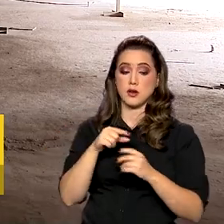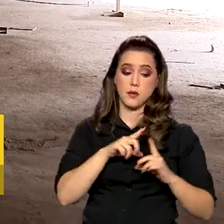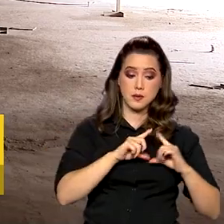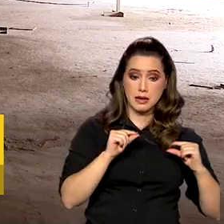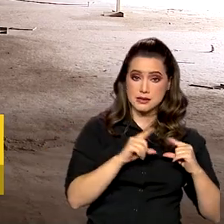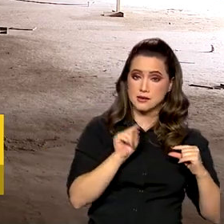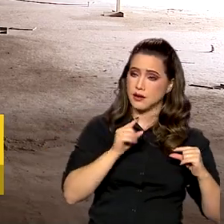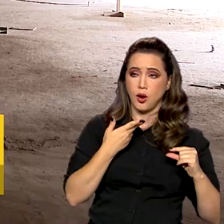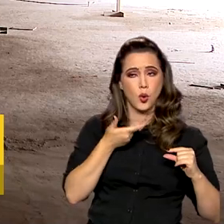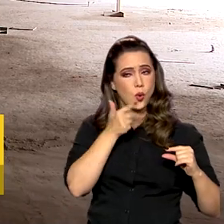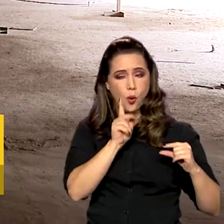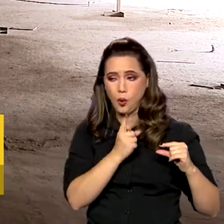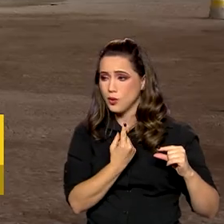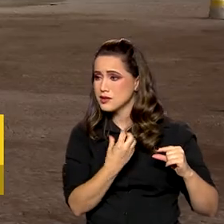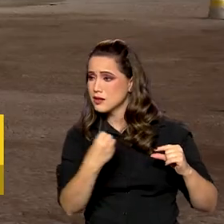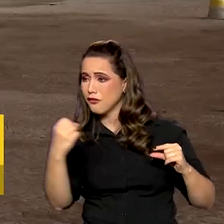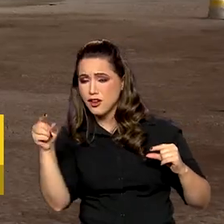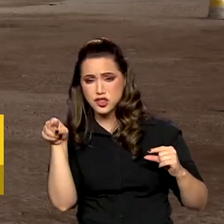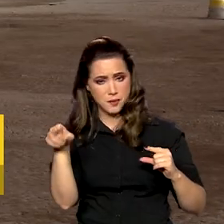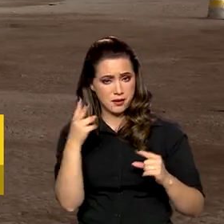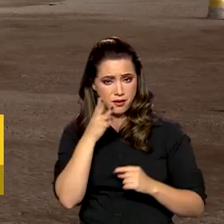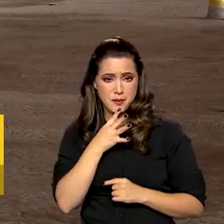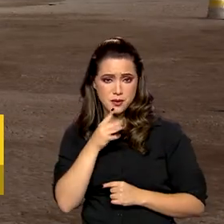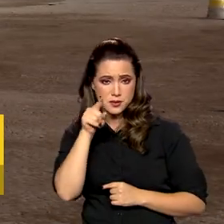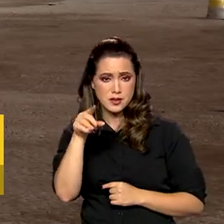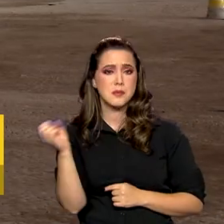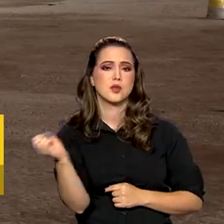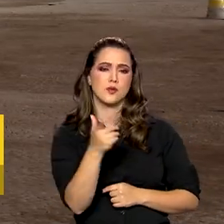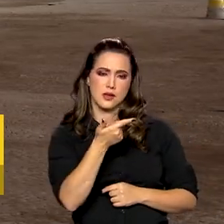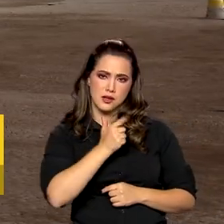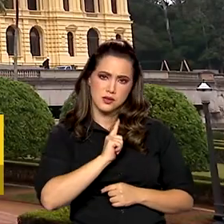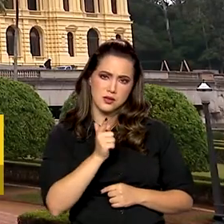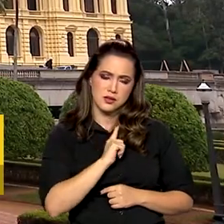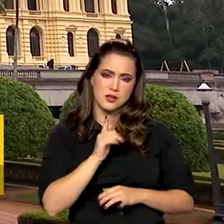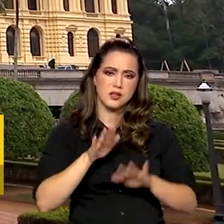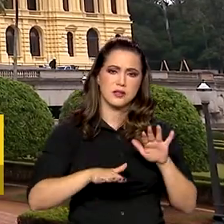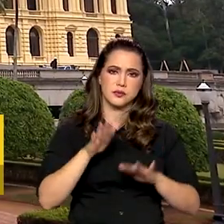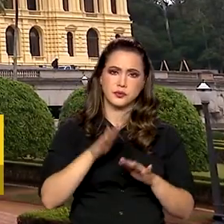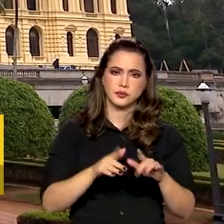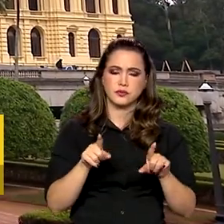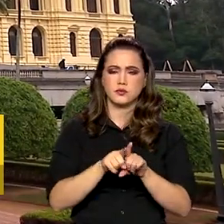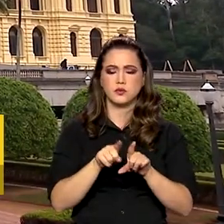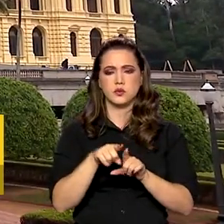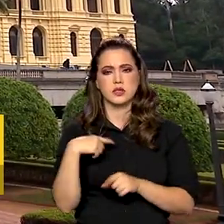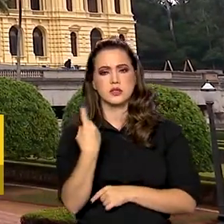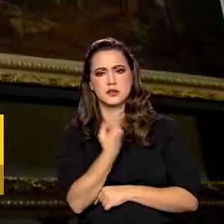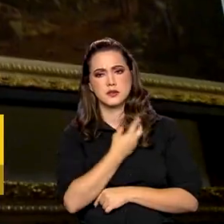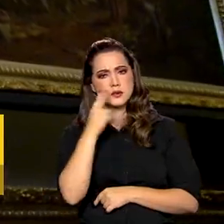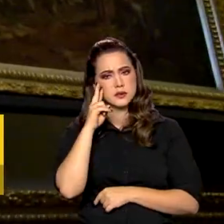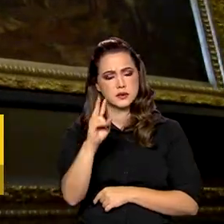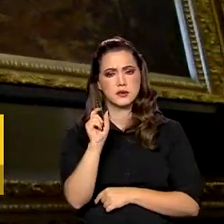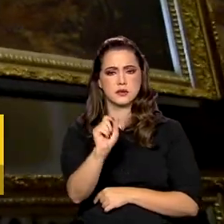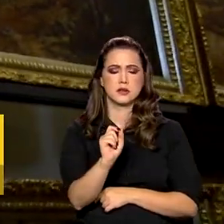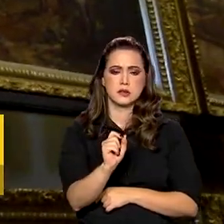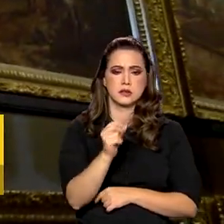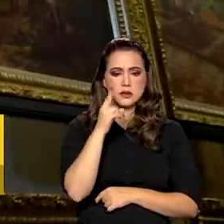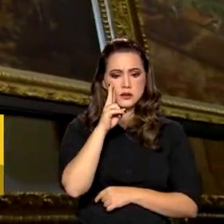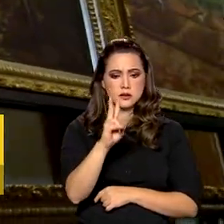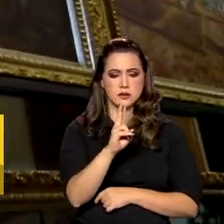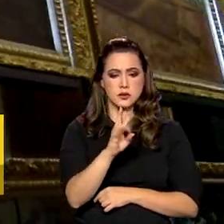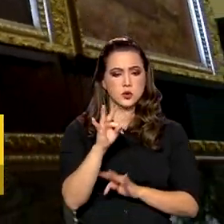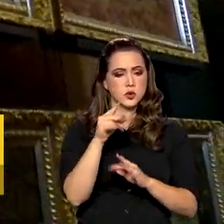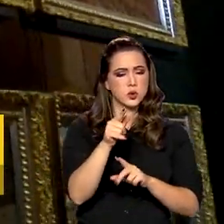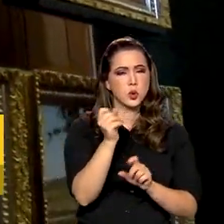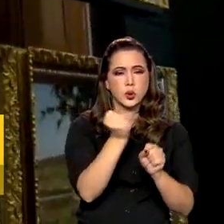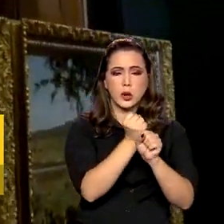deve ter várias novidades e pelo que eu vi, as novidades estão, algumas delas estão entre, primeiro, toda